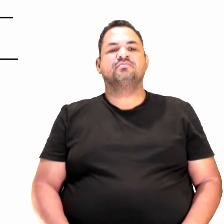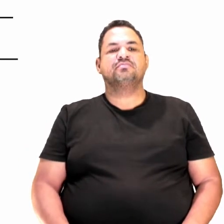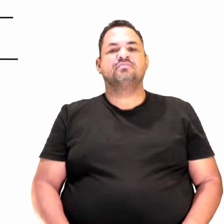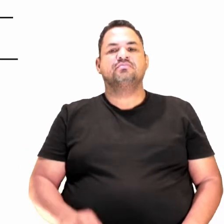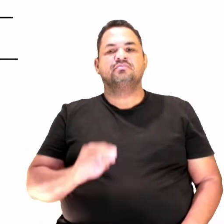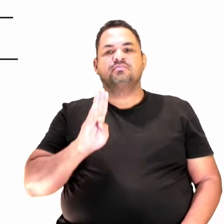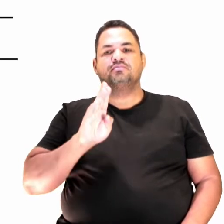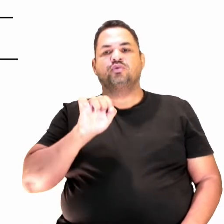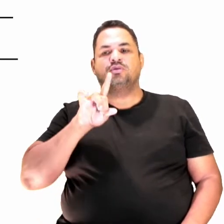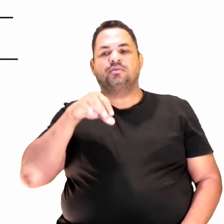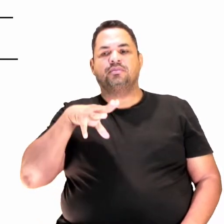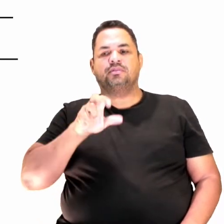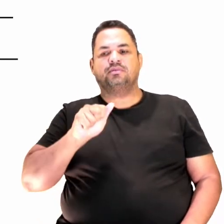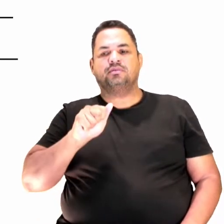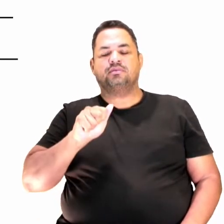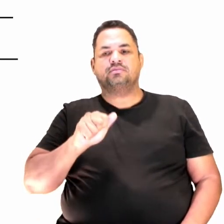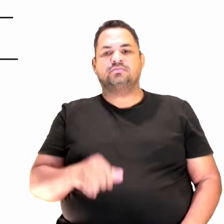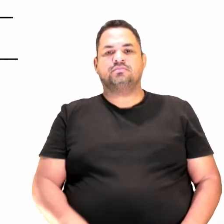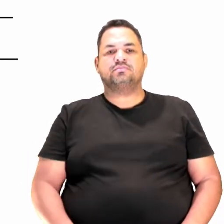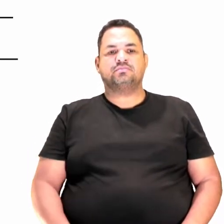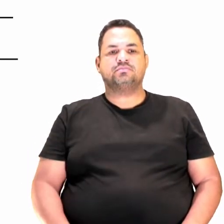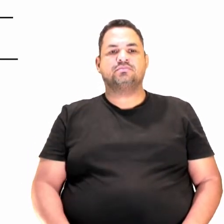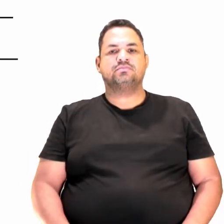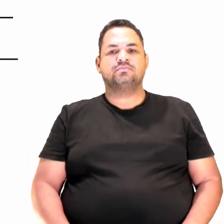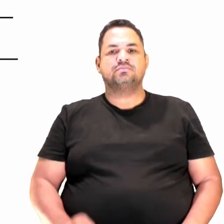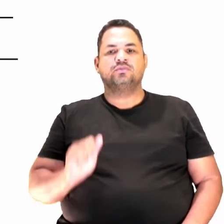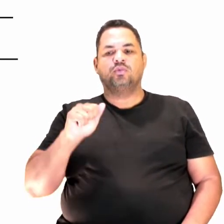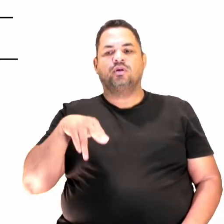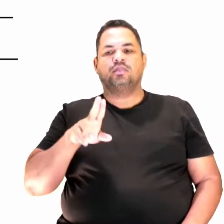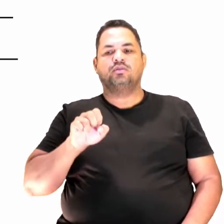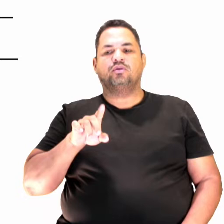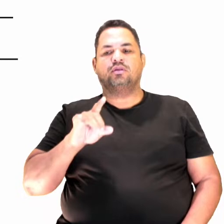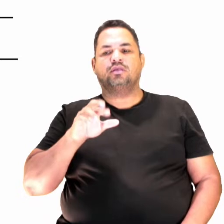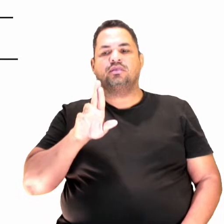bulimia ou anorexia, certo?